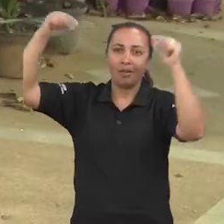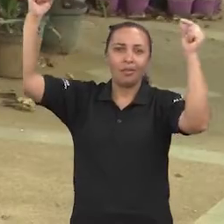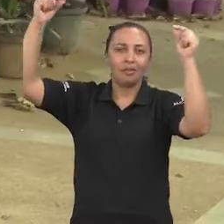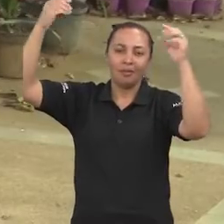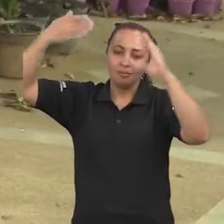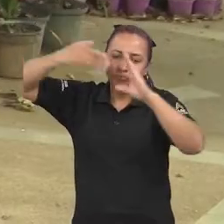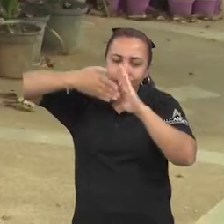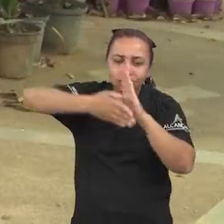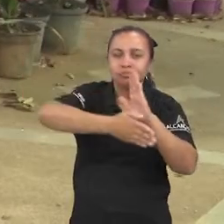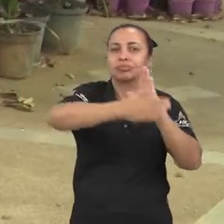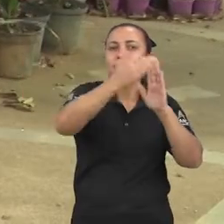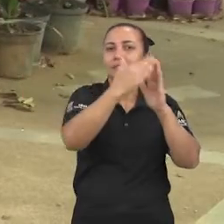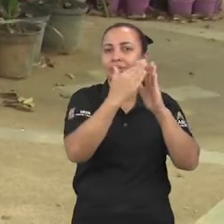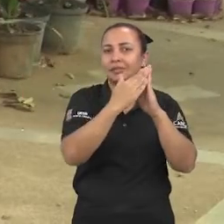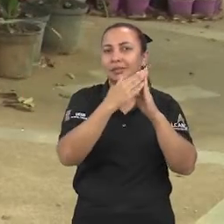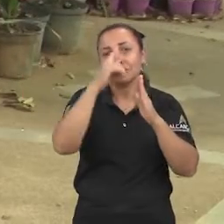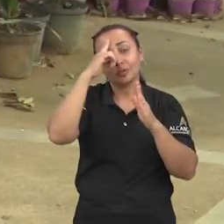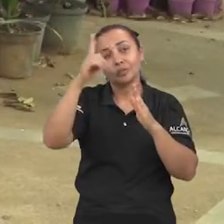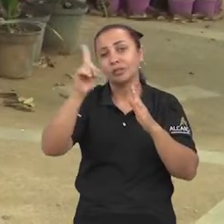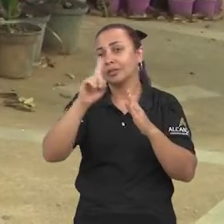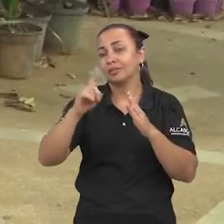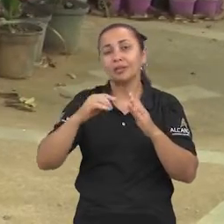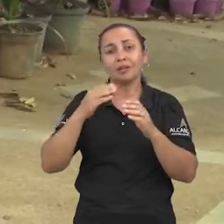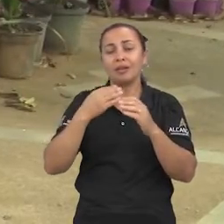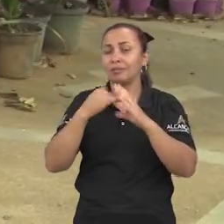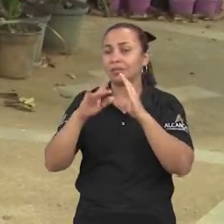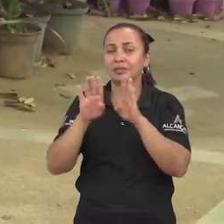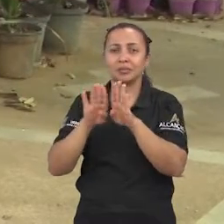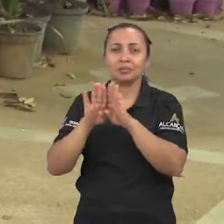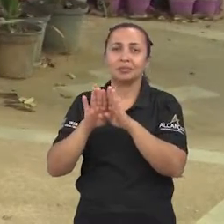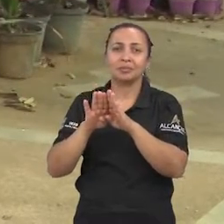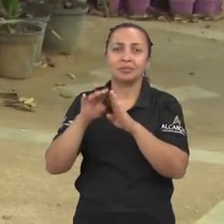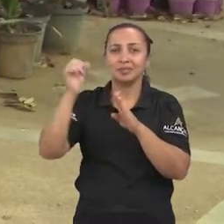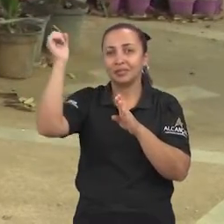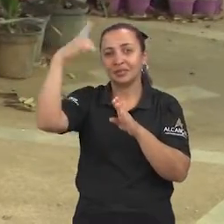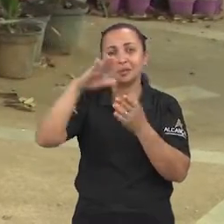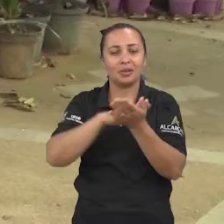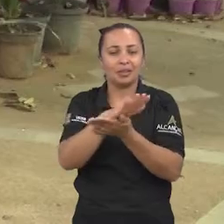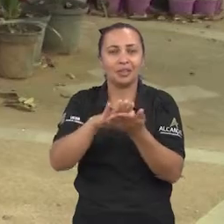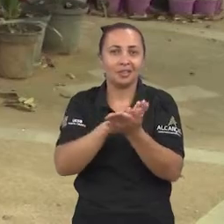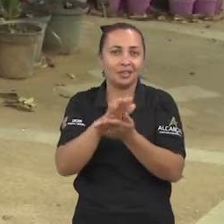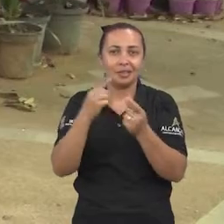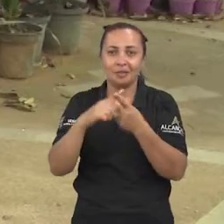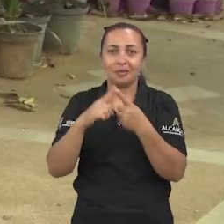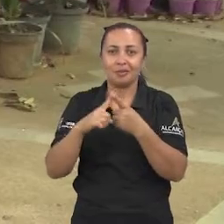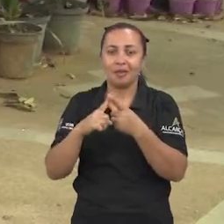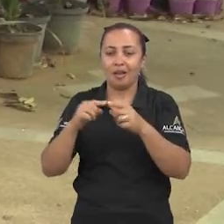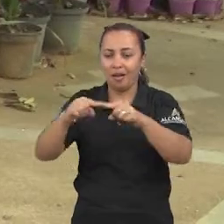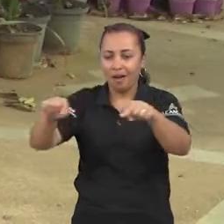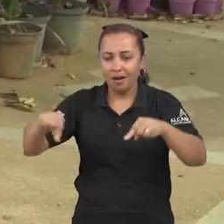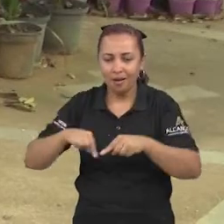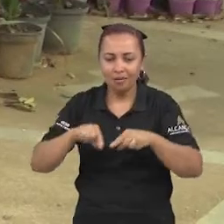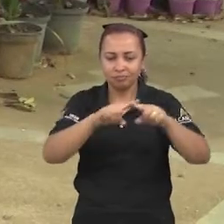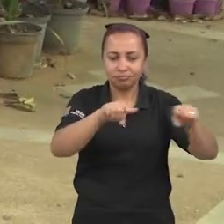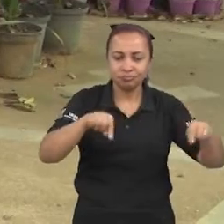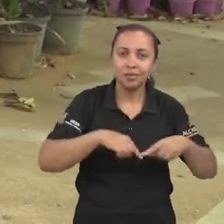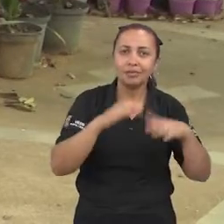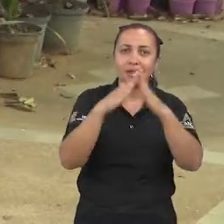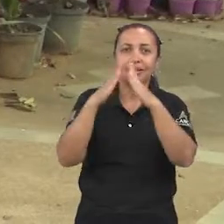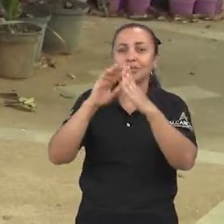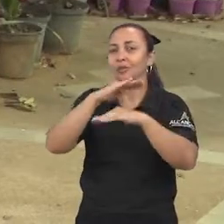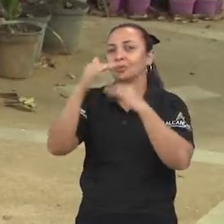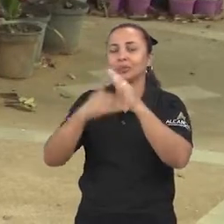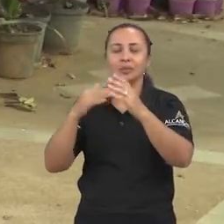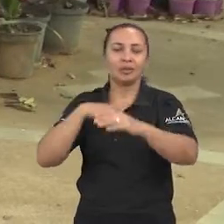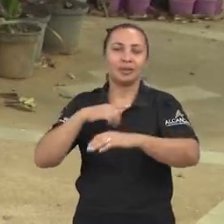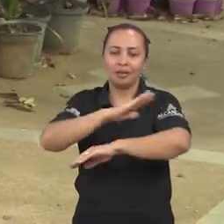casa. Durante o dia a gente não liga a luz em ambiente nenhum. Que todos os cômodos, né, foi projetado com um sistema de